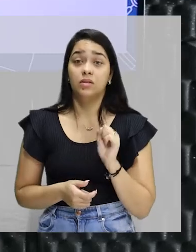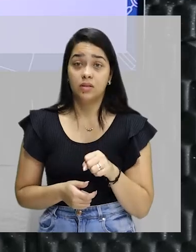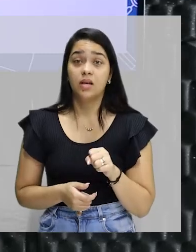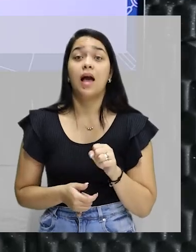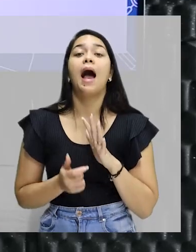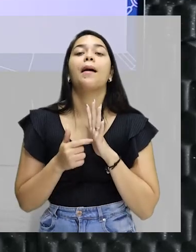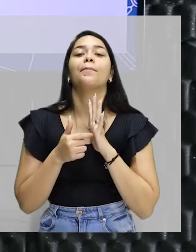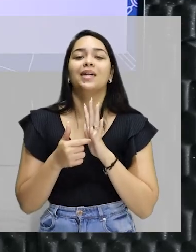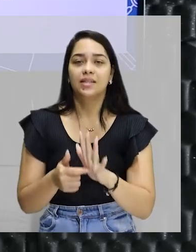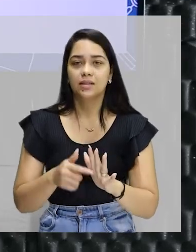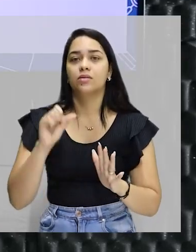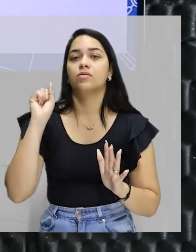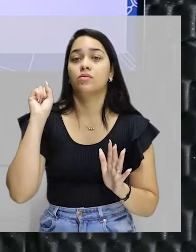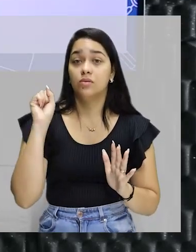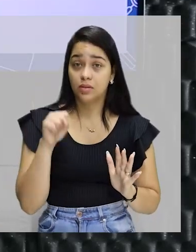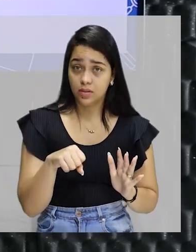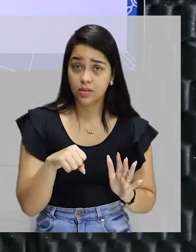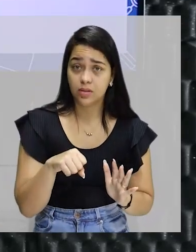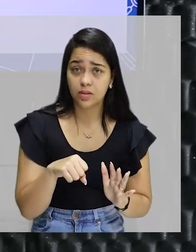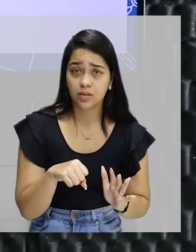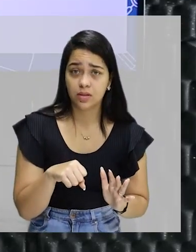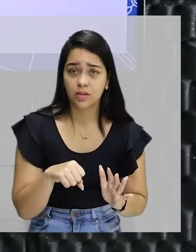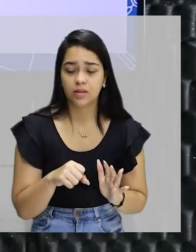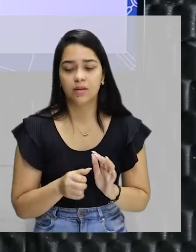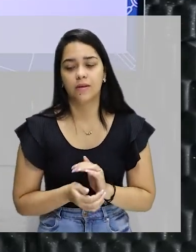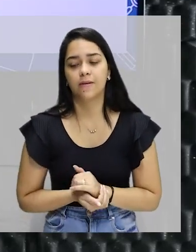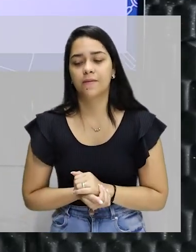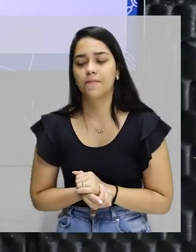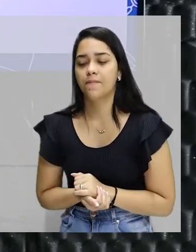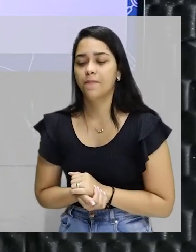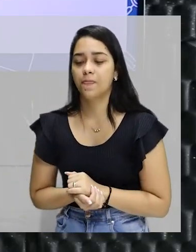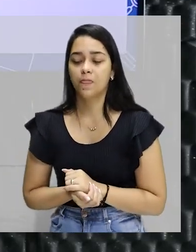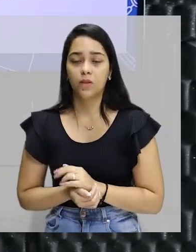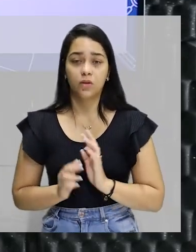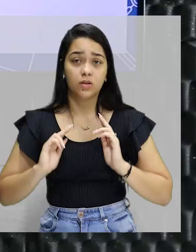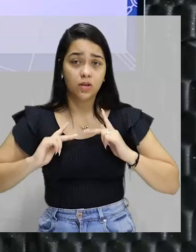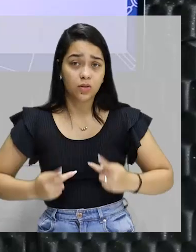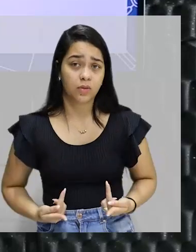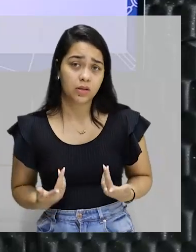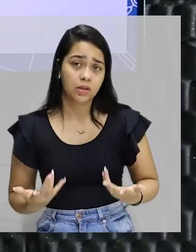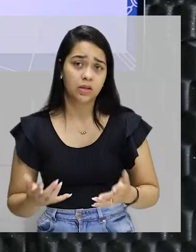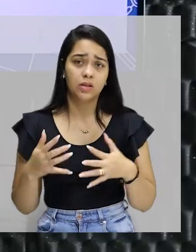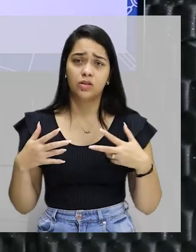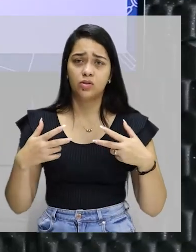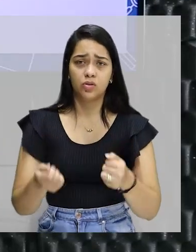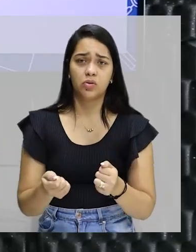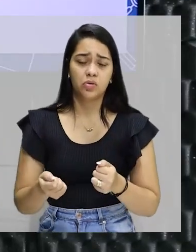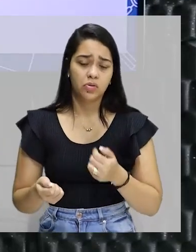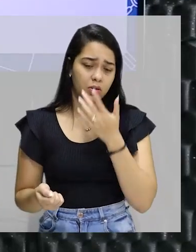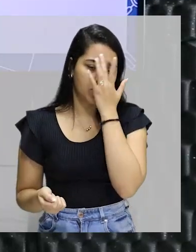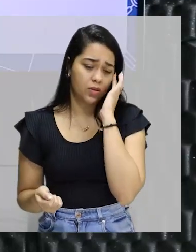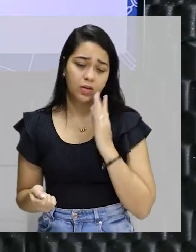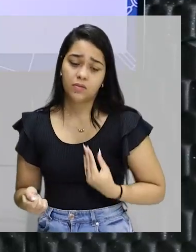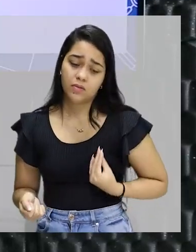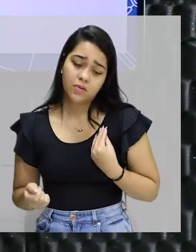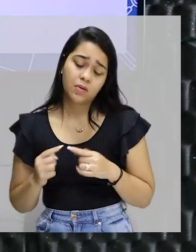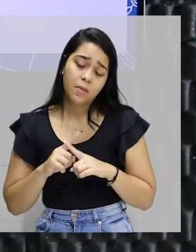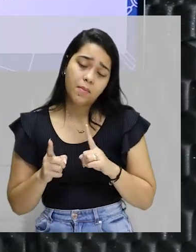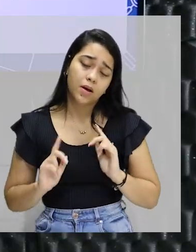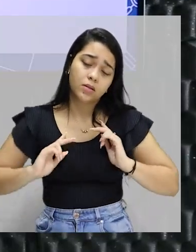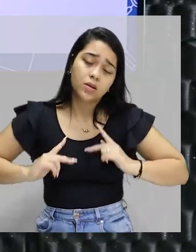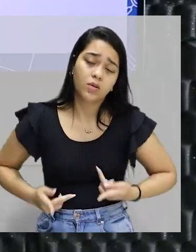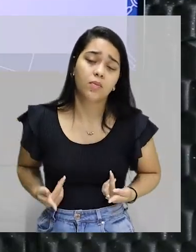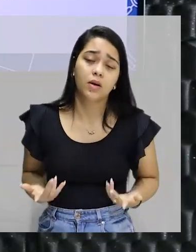não, apresentam efeitos graves nos seres humanos. Na verdade, em todos os seres vivos, mas nos seres